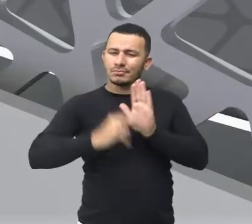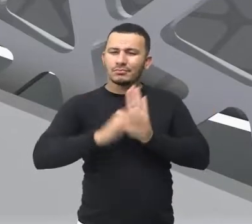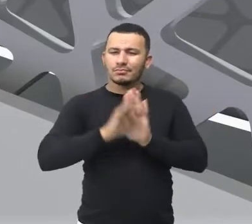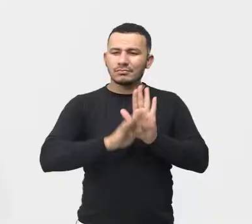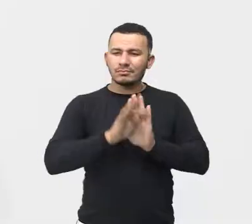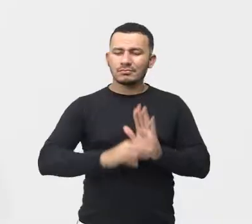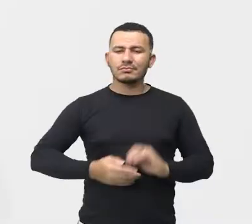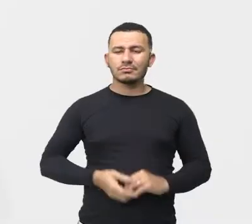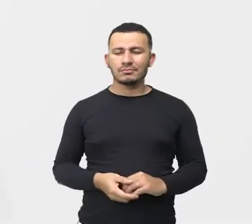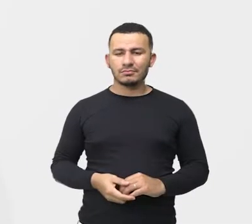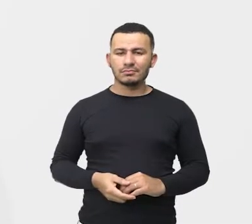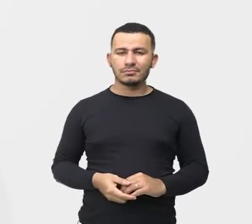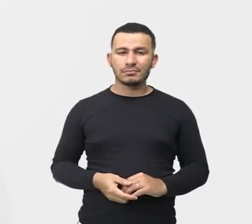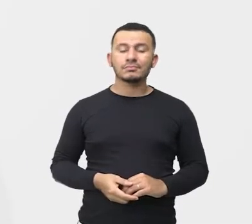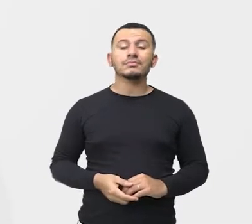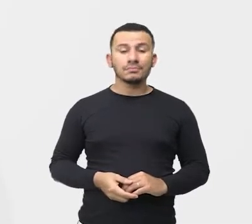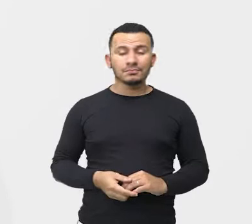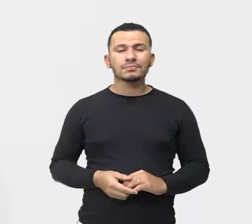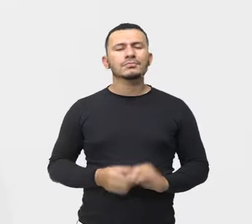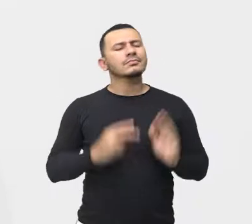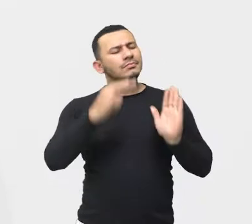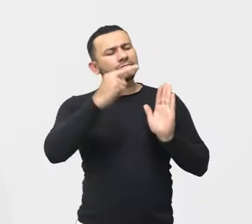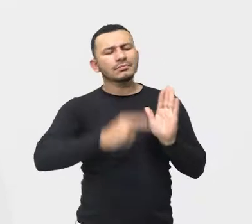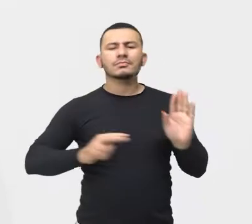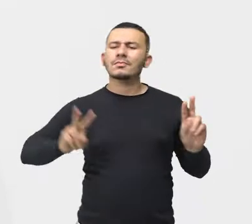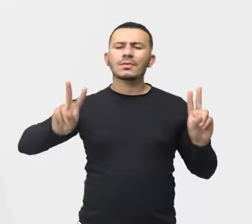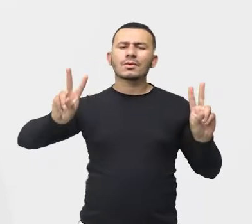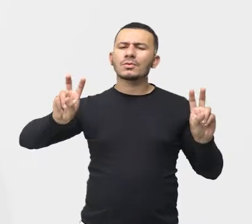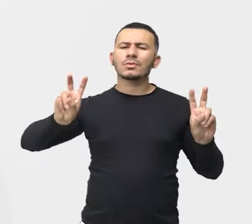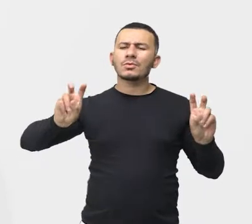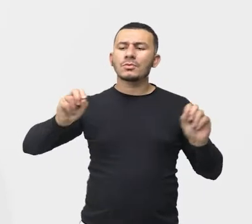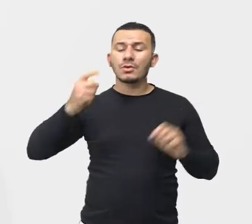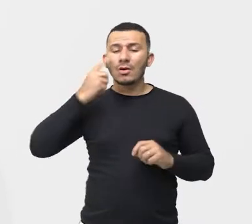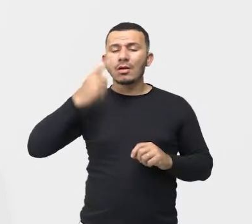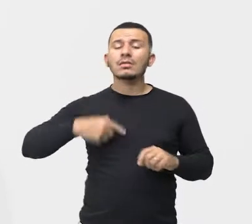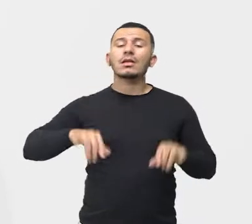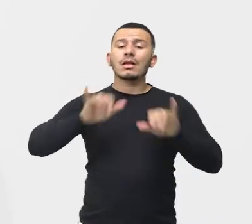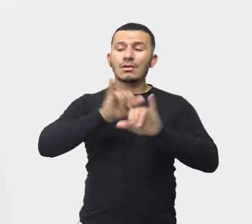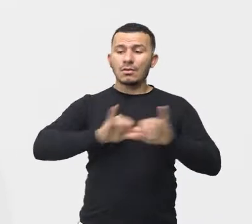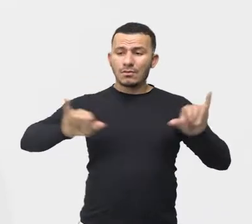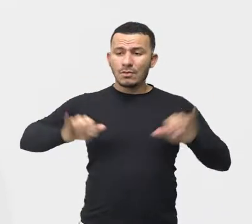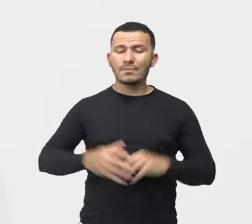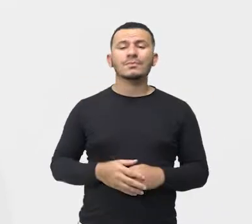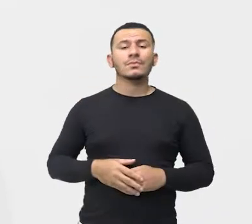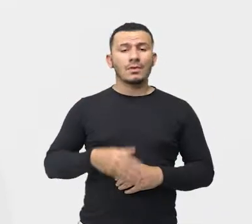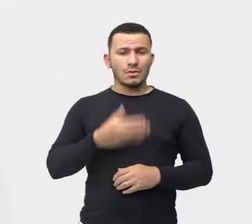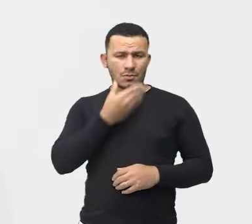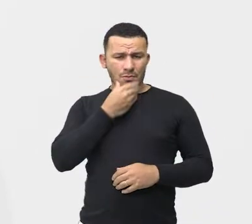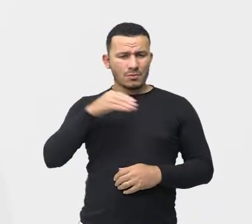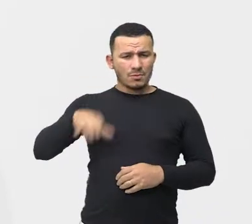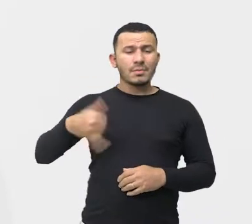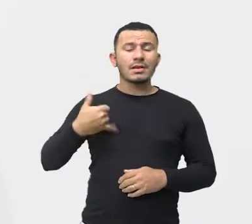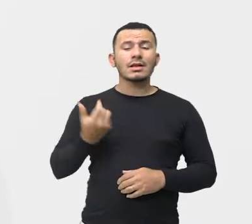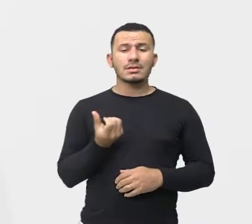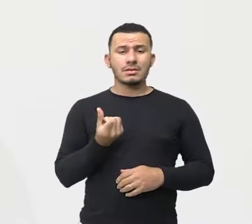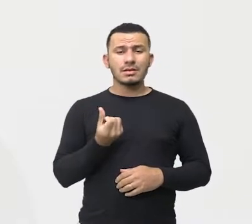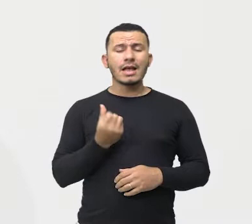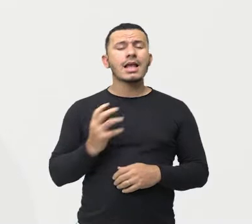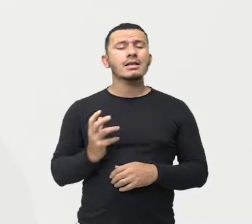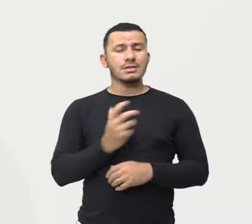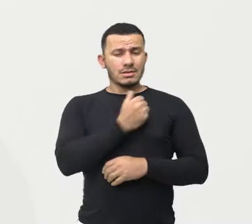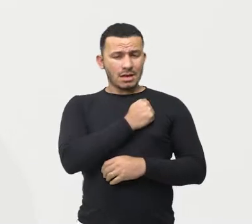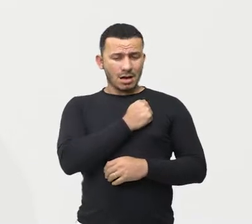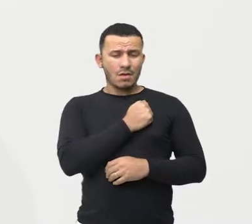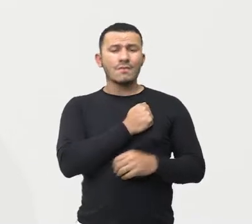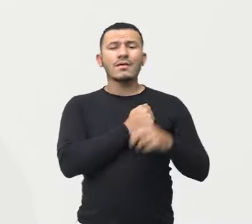esse texto. Colocando aí o nosso texto, nós temos estes enunciados. Menino de 6 anos salva